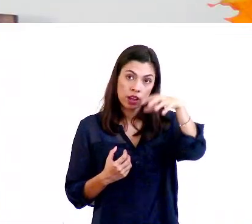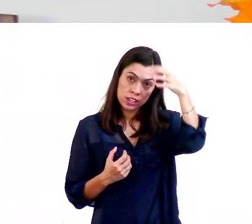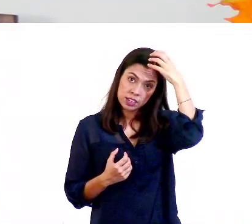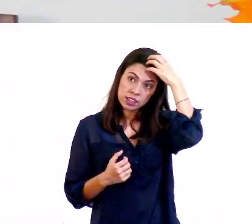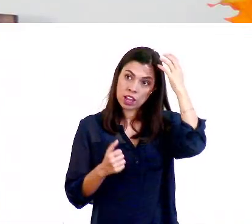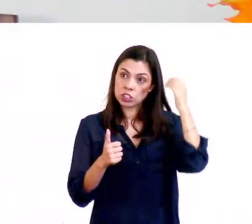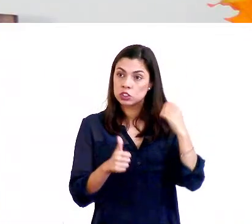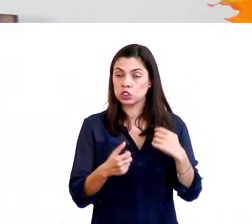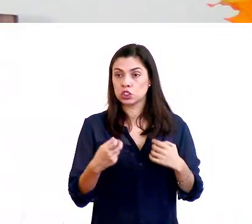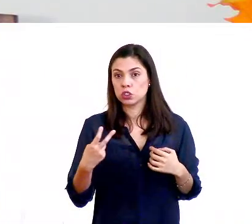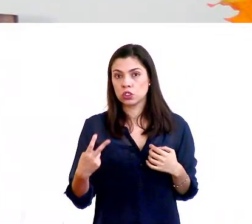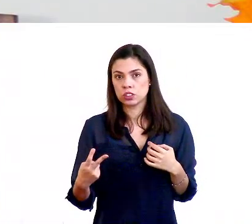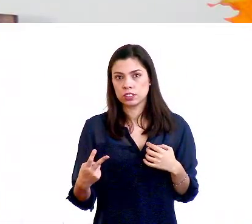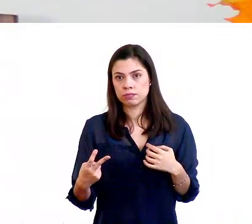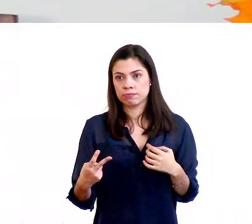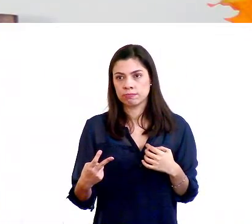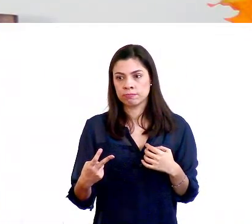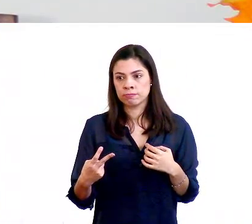Saul,